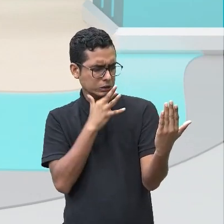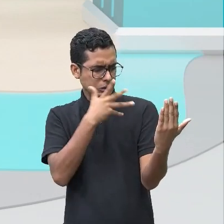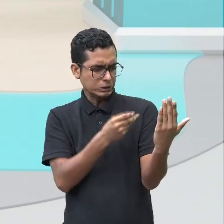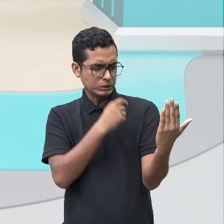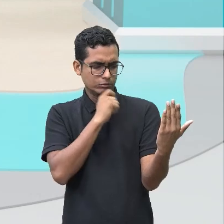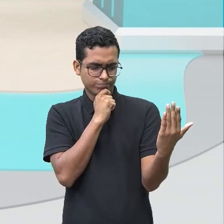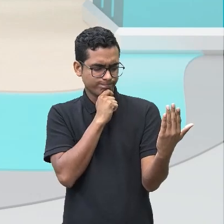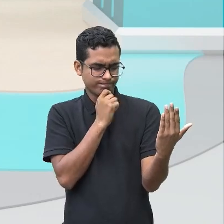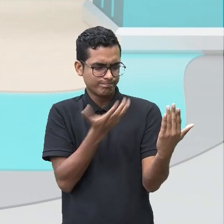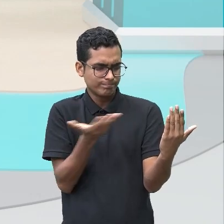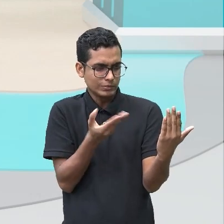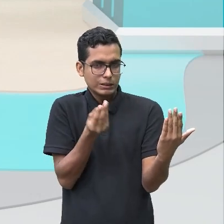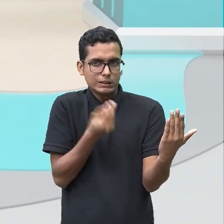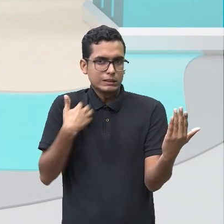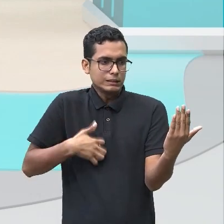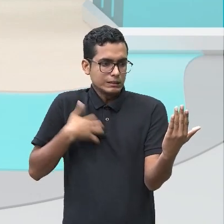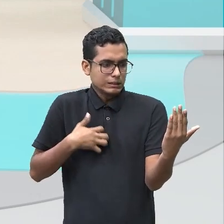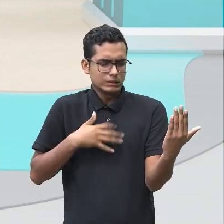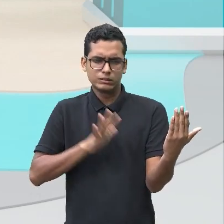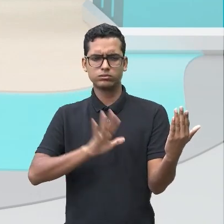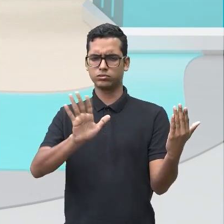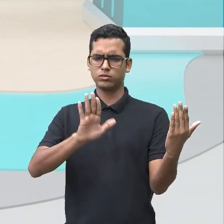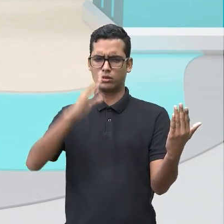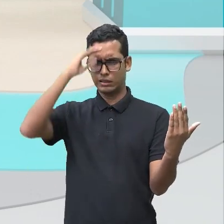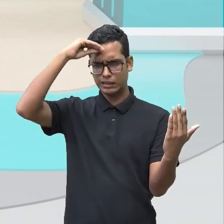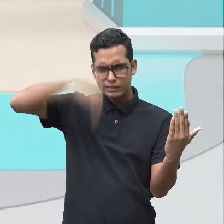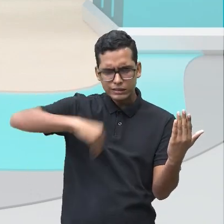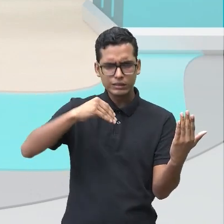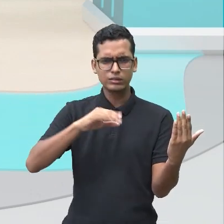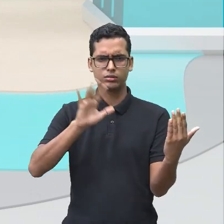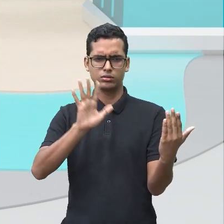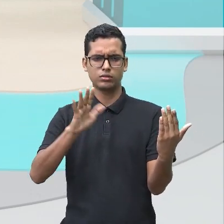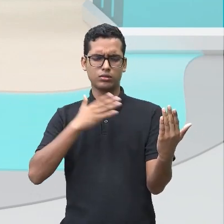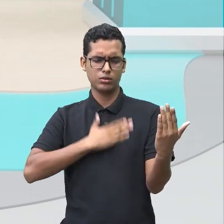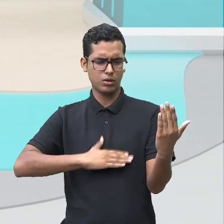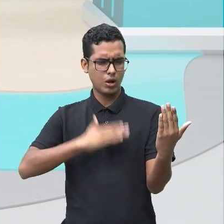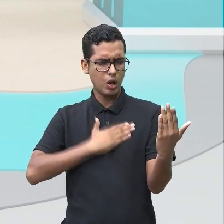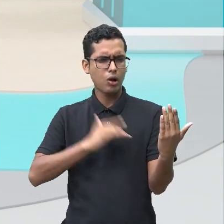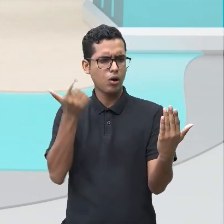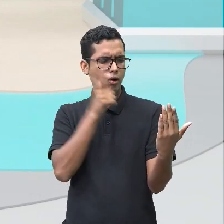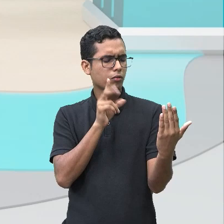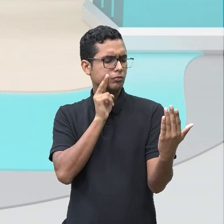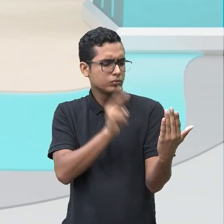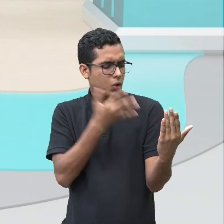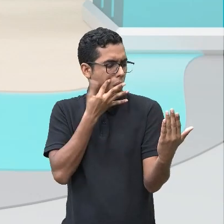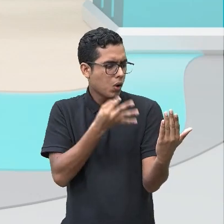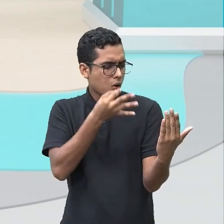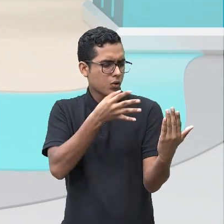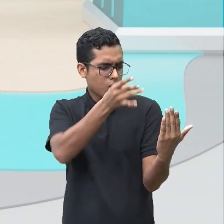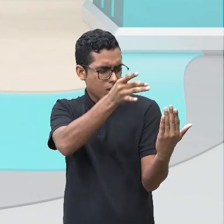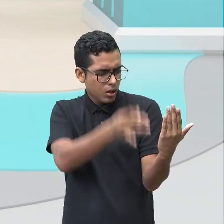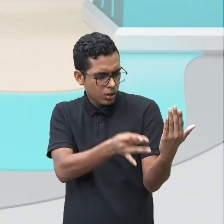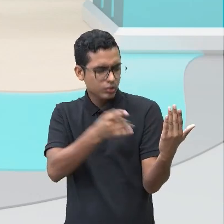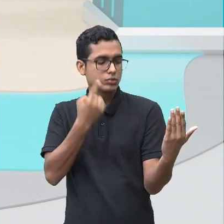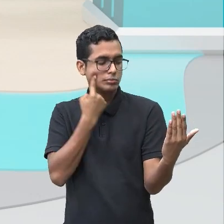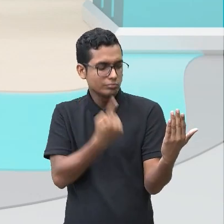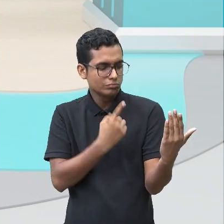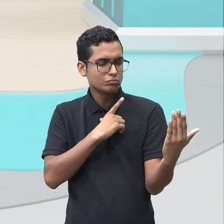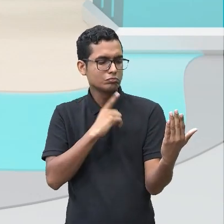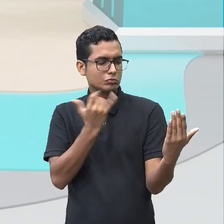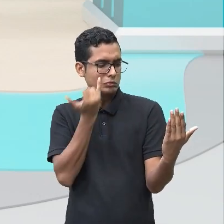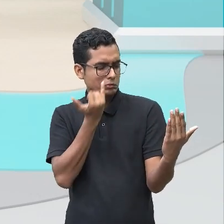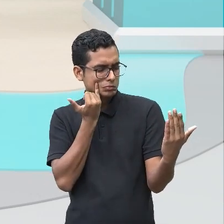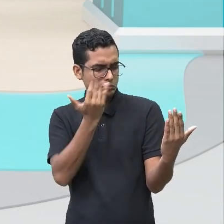vou ficar desesperado, eu não sei, vou desistir, vou chutar. Não, não façam isso. Preste atenção, tentem pegar tudo o que